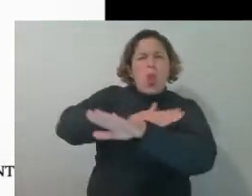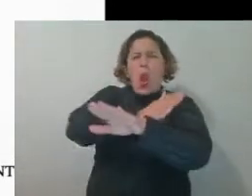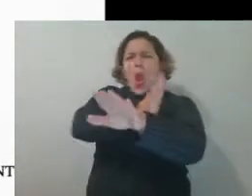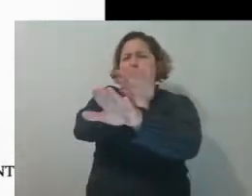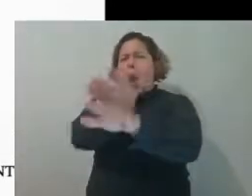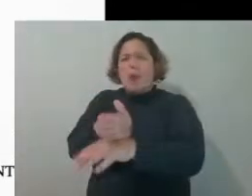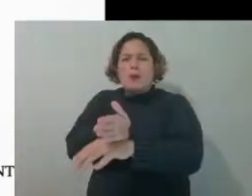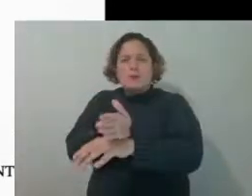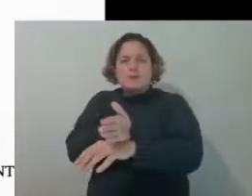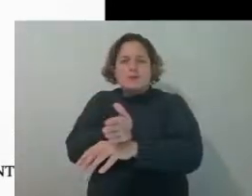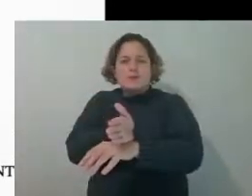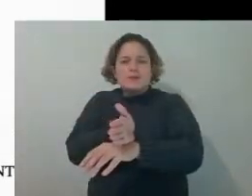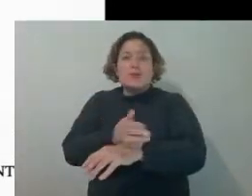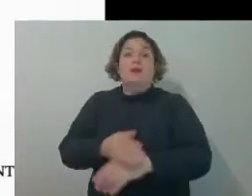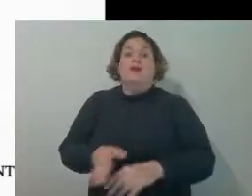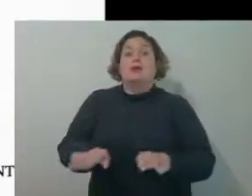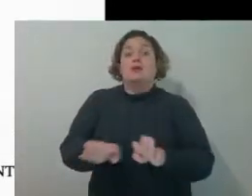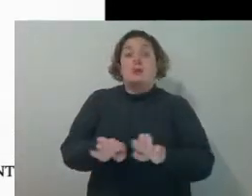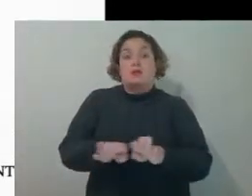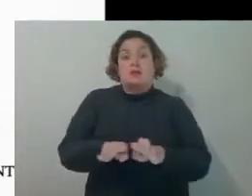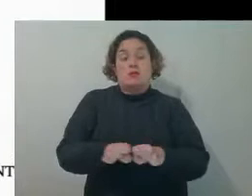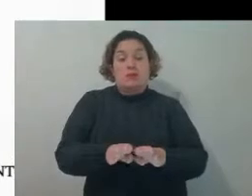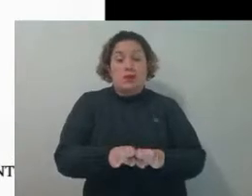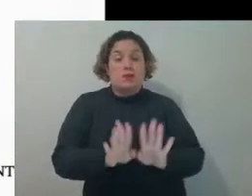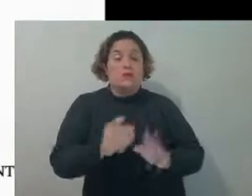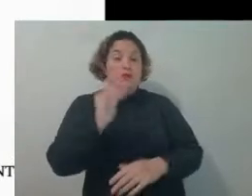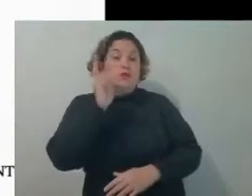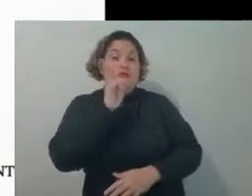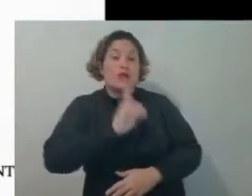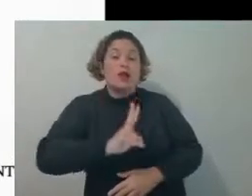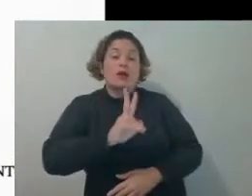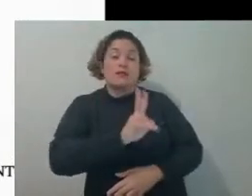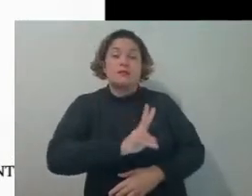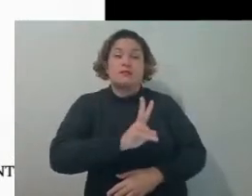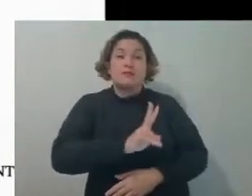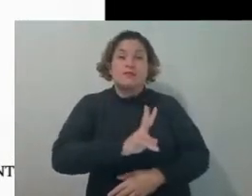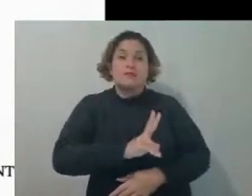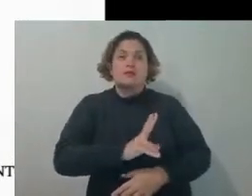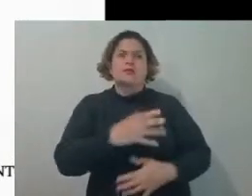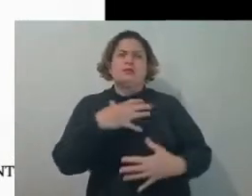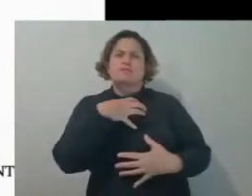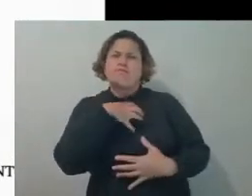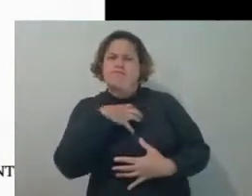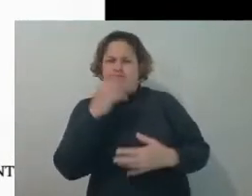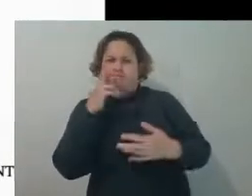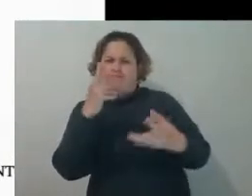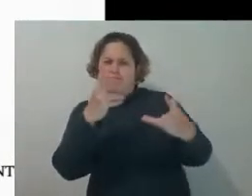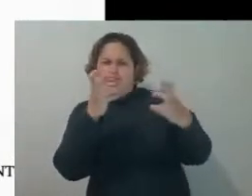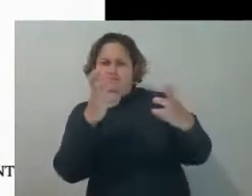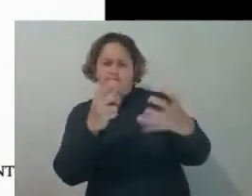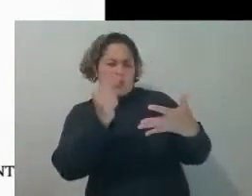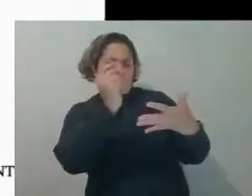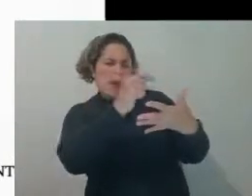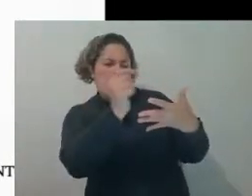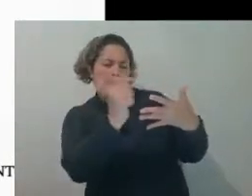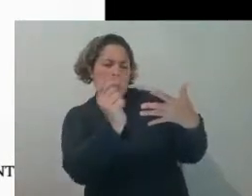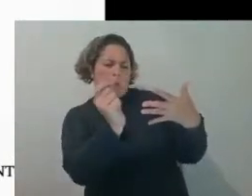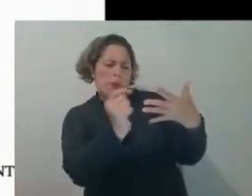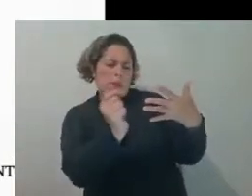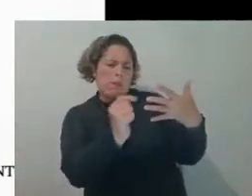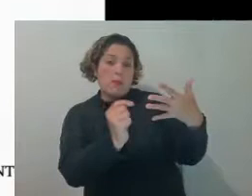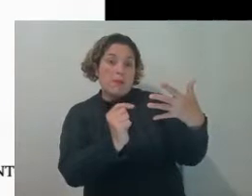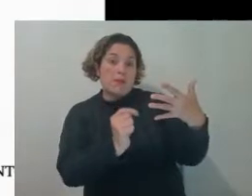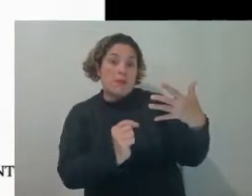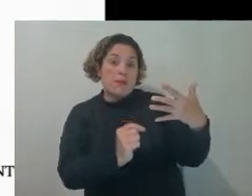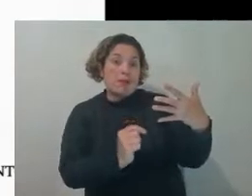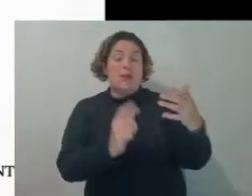Então, a partir da inadequação desses conjuntos de indicadores, a gente vai estar